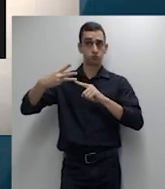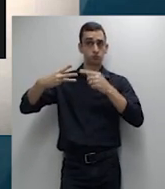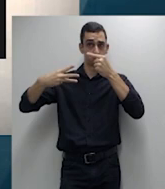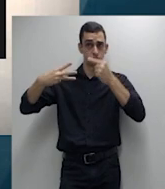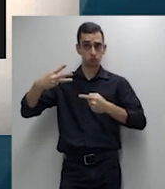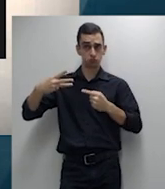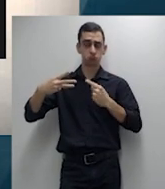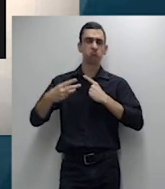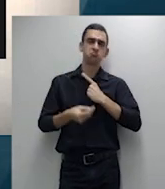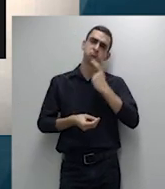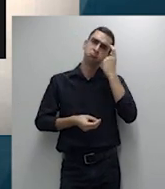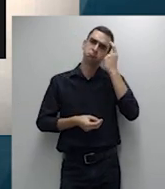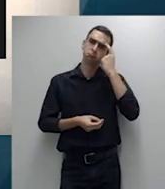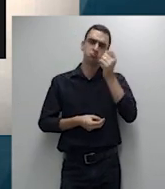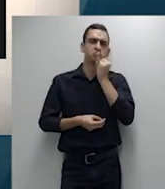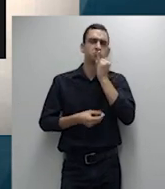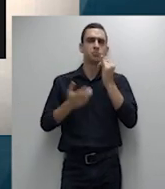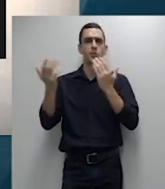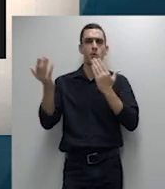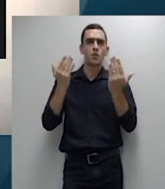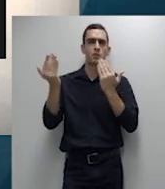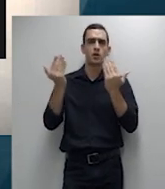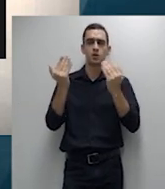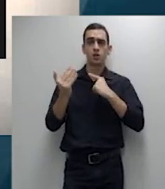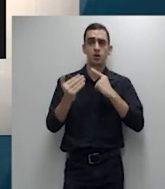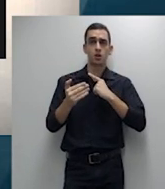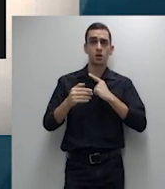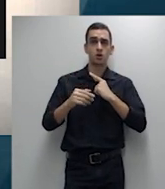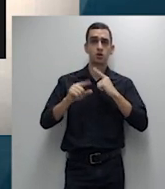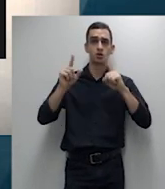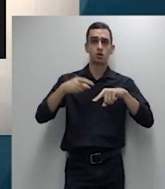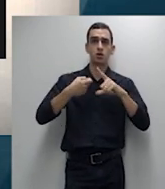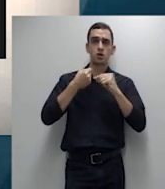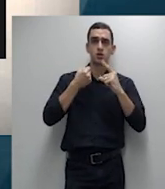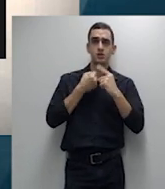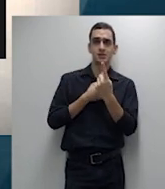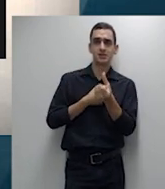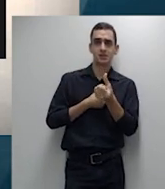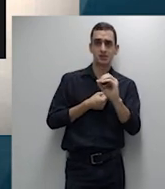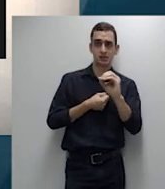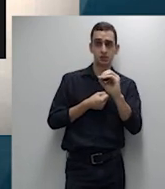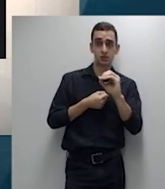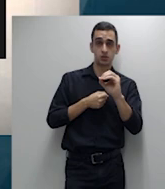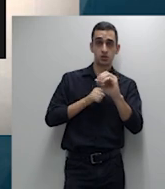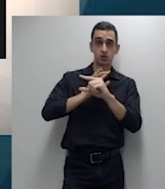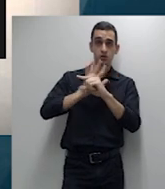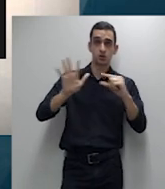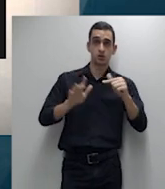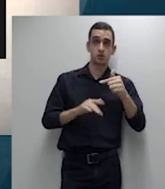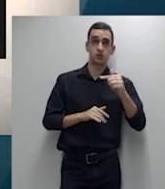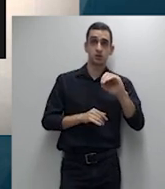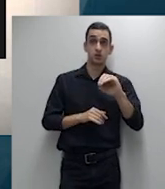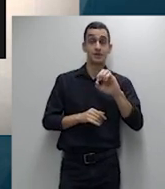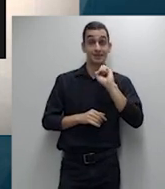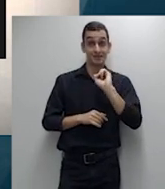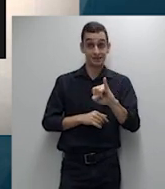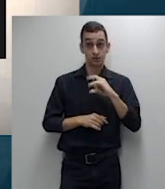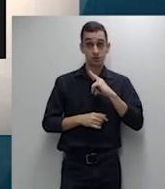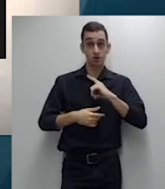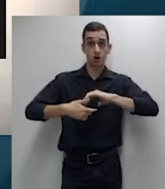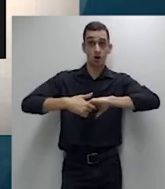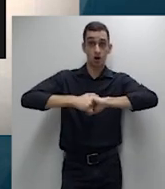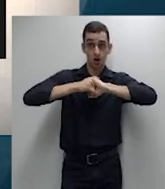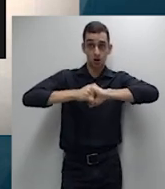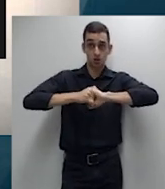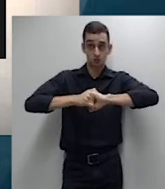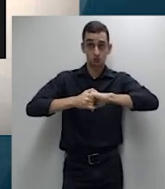como os litisconsortes que tá na tipo de 160 para o segundo o Regimento que houvera couro em